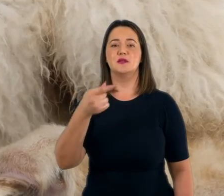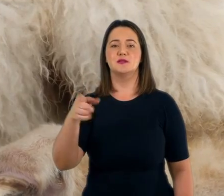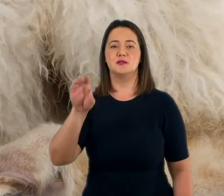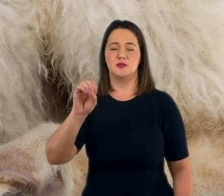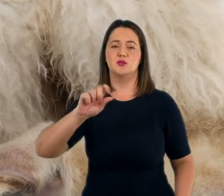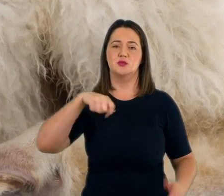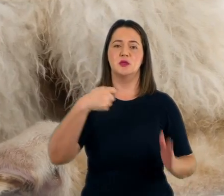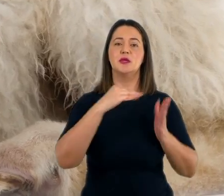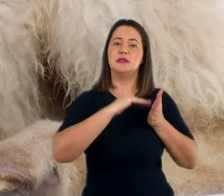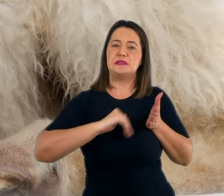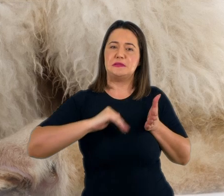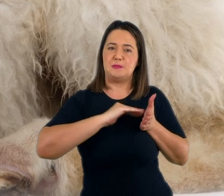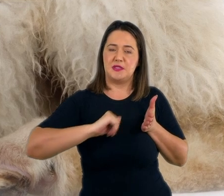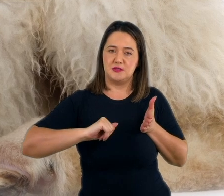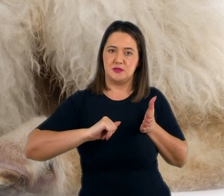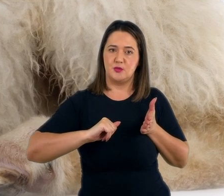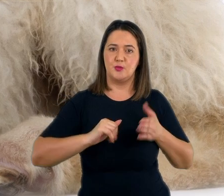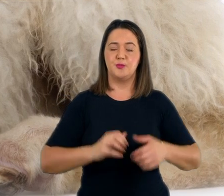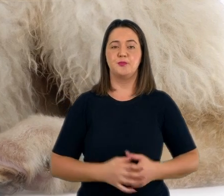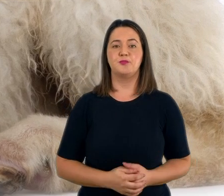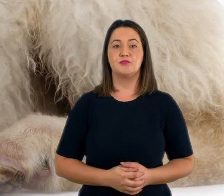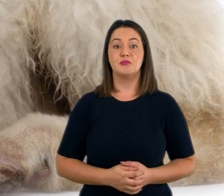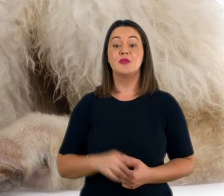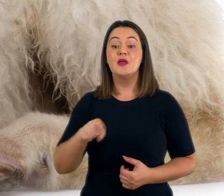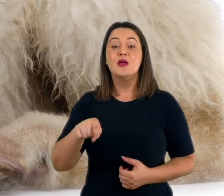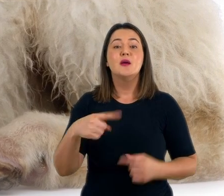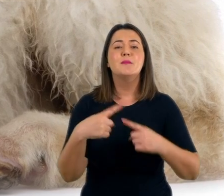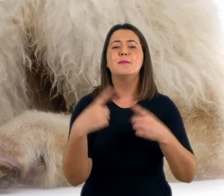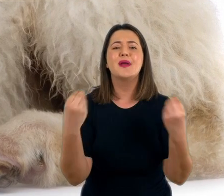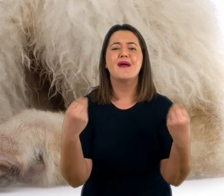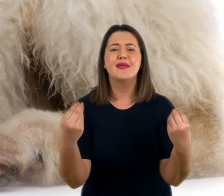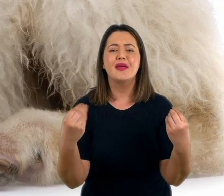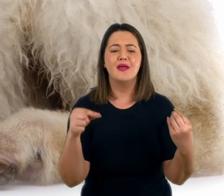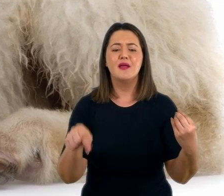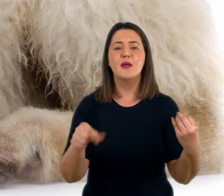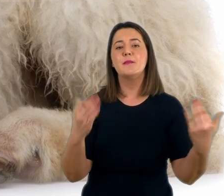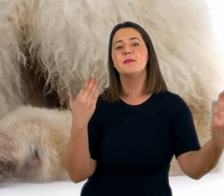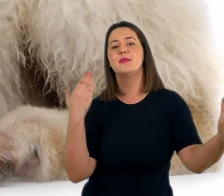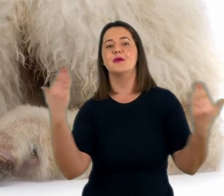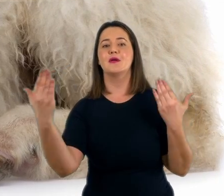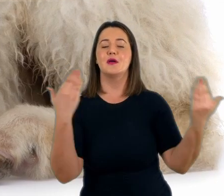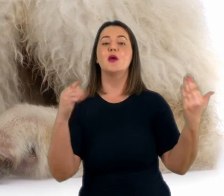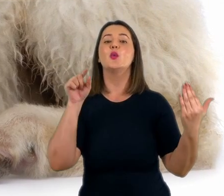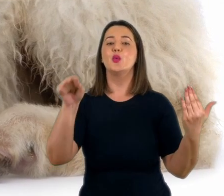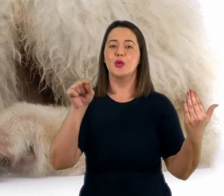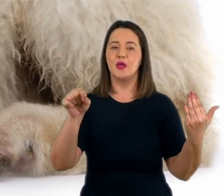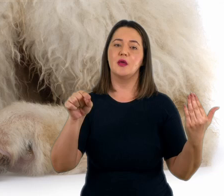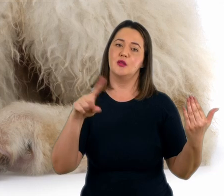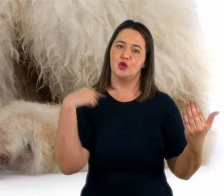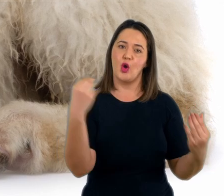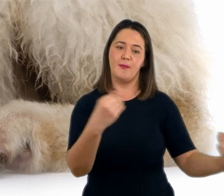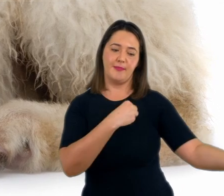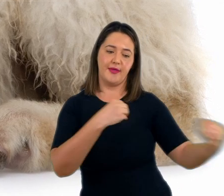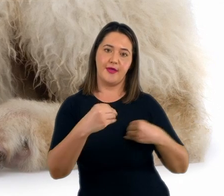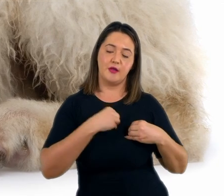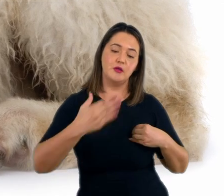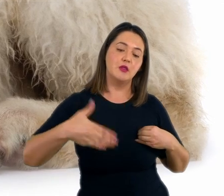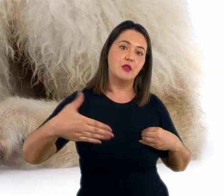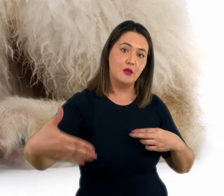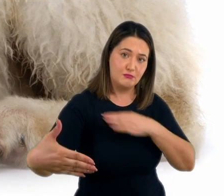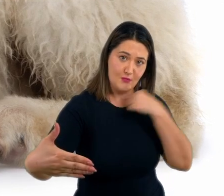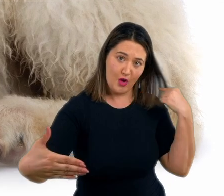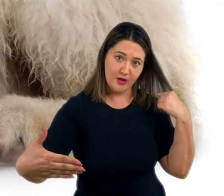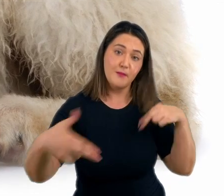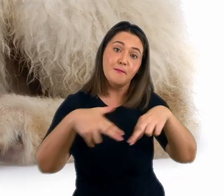meio do sacrifício diário, Deus lembrava a seu povo que o salário do pecado é a morte, e ao mesmo tempo apontava para o futuro sacrifício